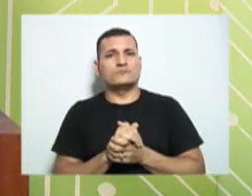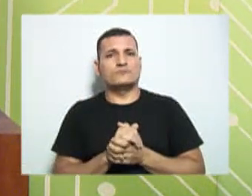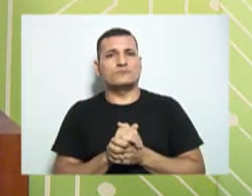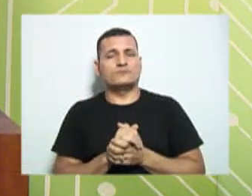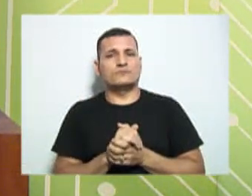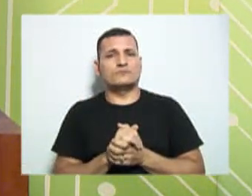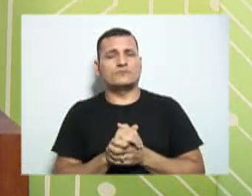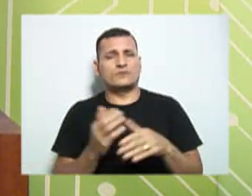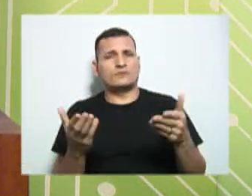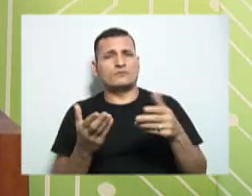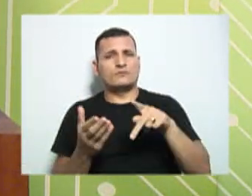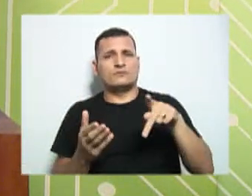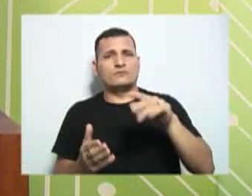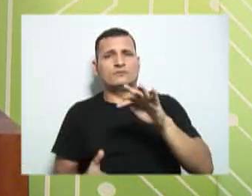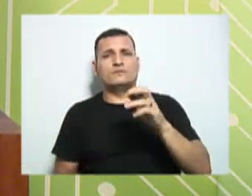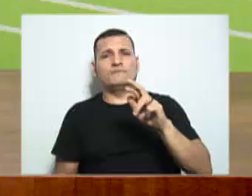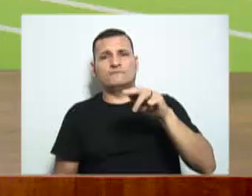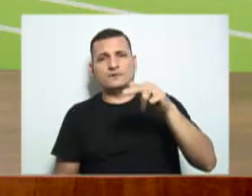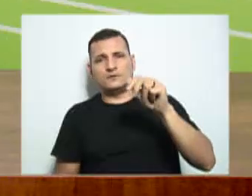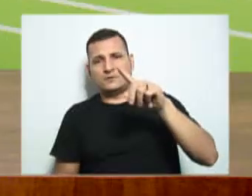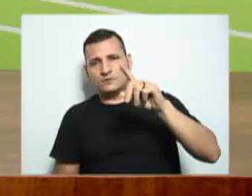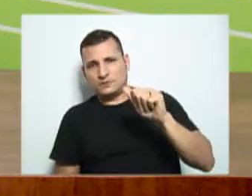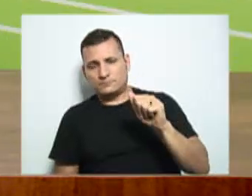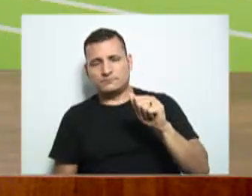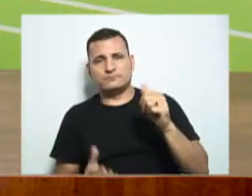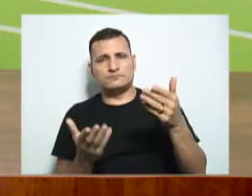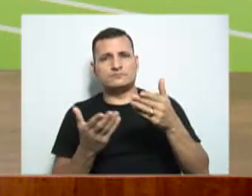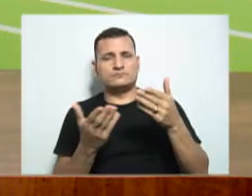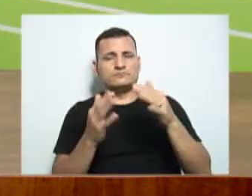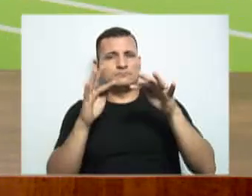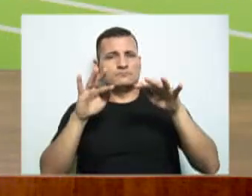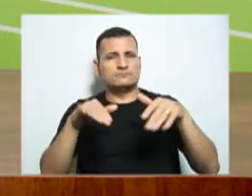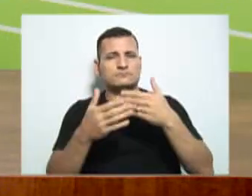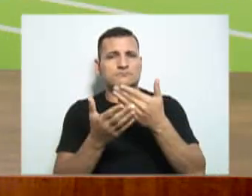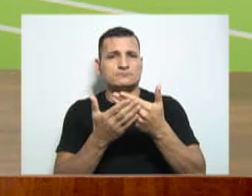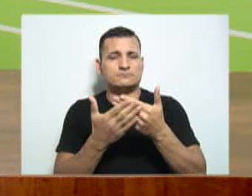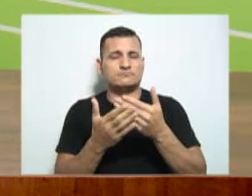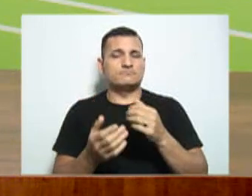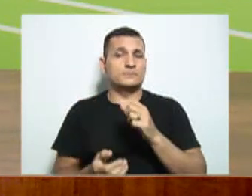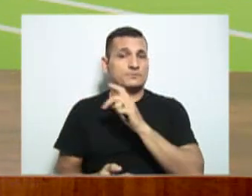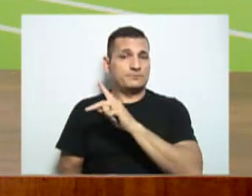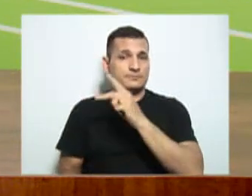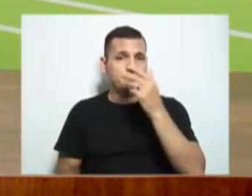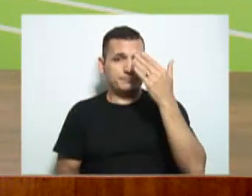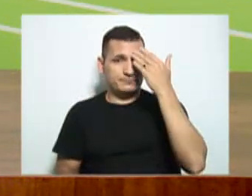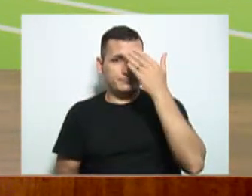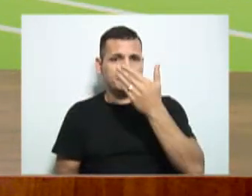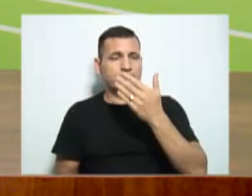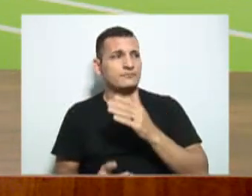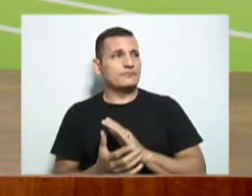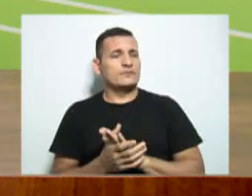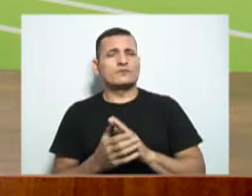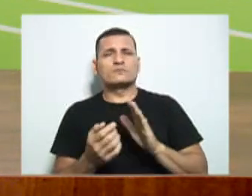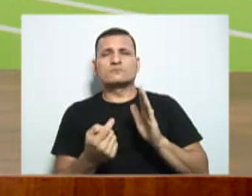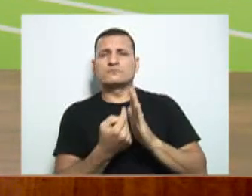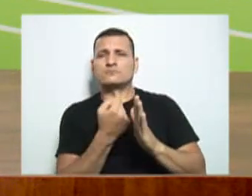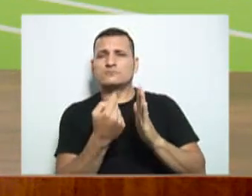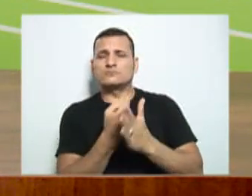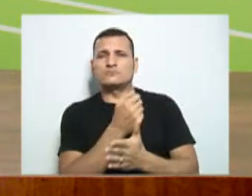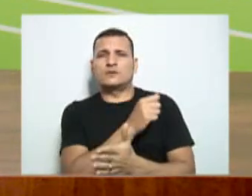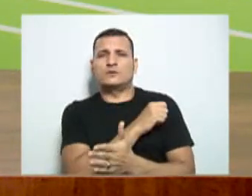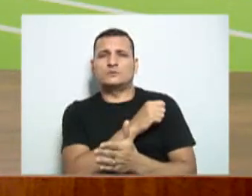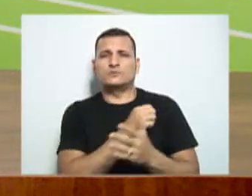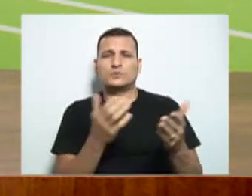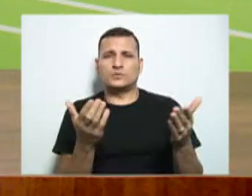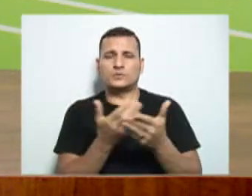Fernanda fazer a finalização da nossa aula. Ok, professora Priscila. Alguns comentários aqui, os alunos acharam essa aula um